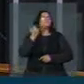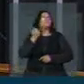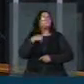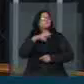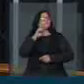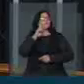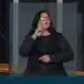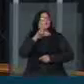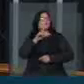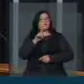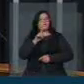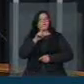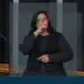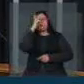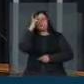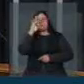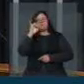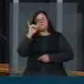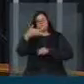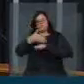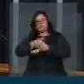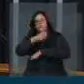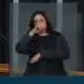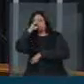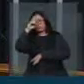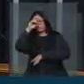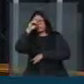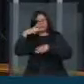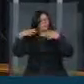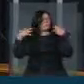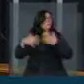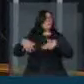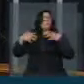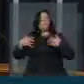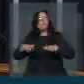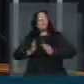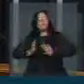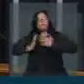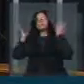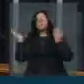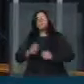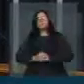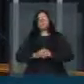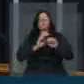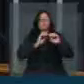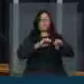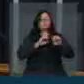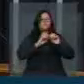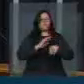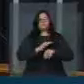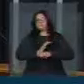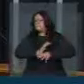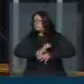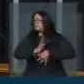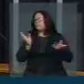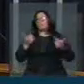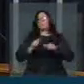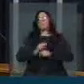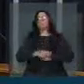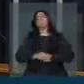A pessoa vai atrás de saúde, é um Deus nos acuda. Educação. Segurança.